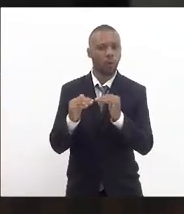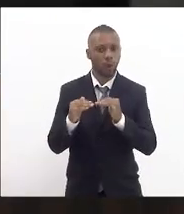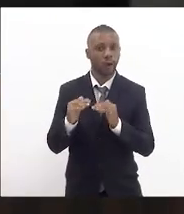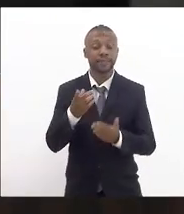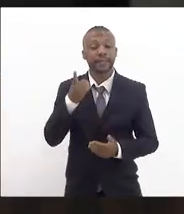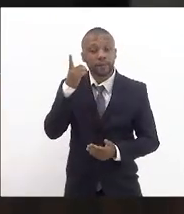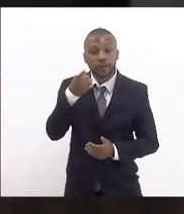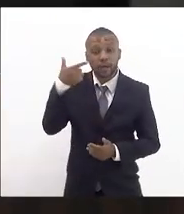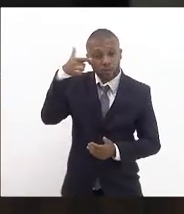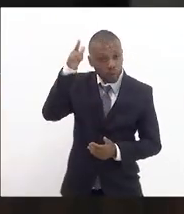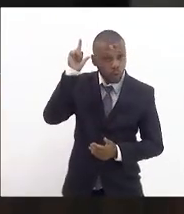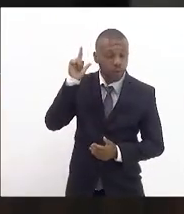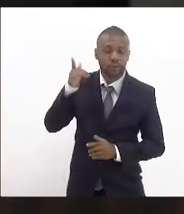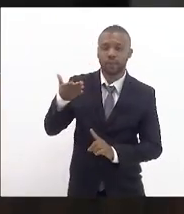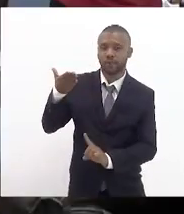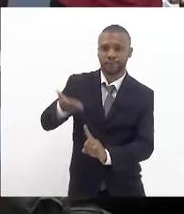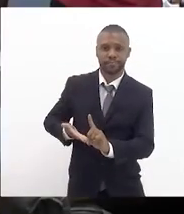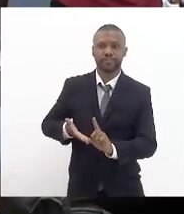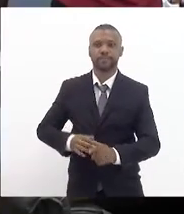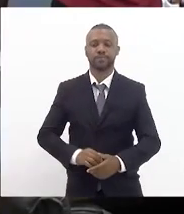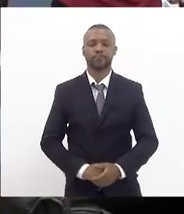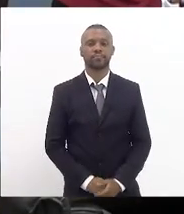Paulo.